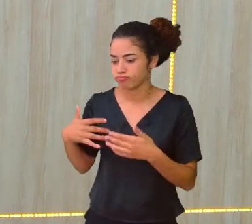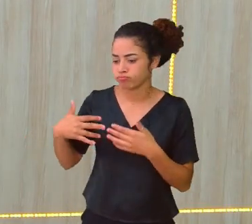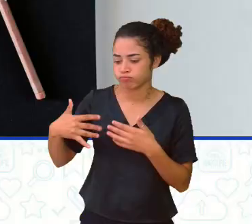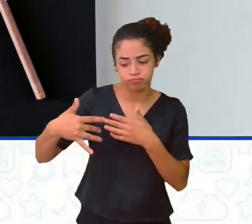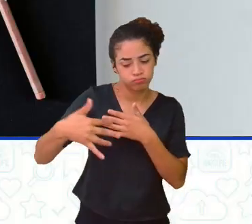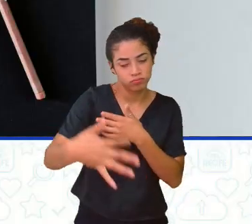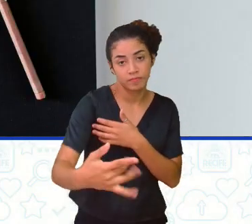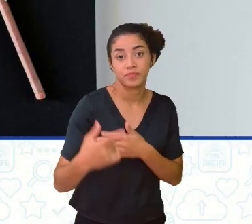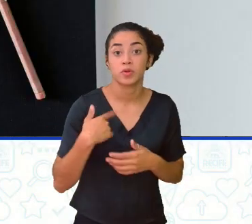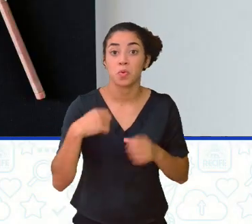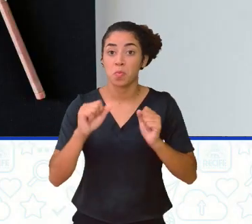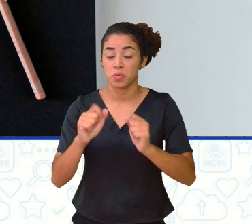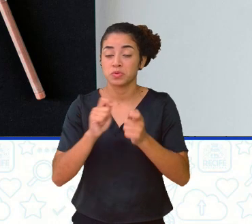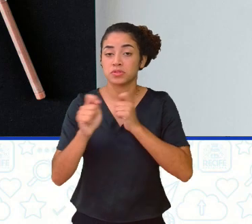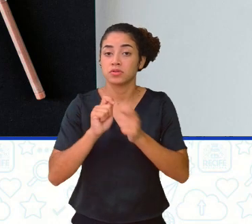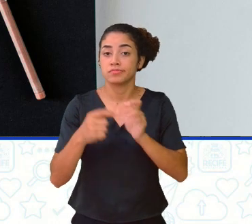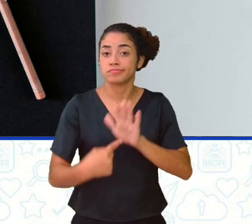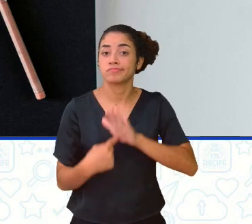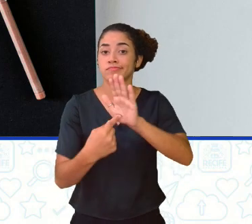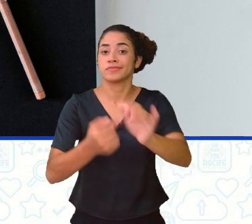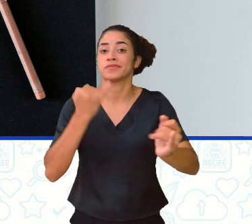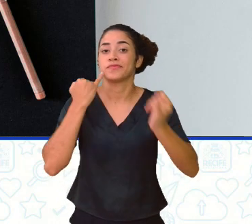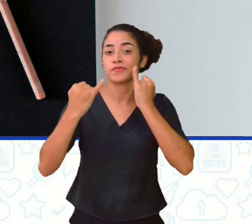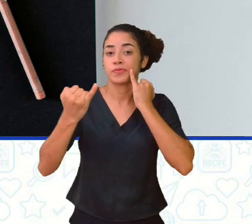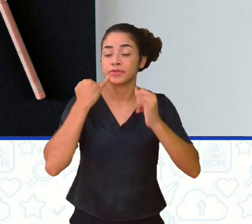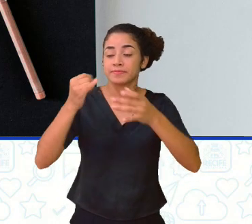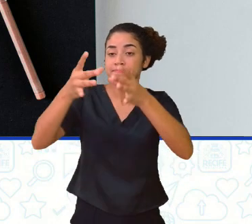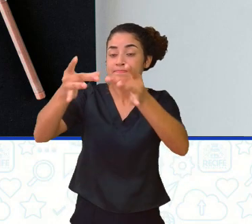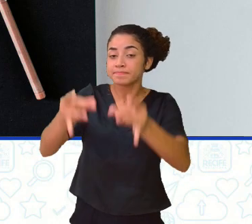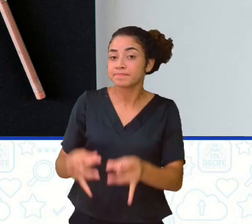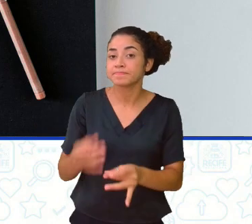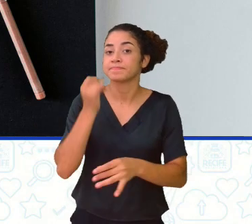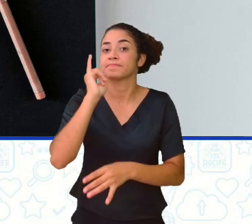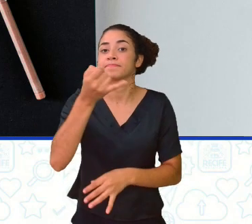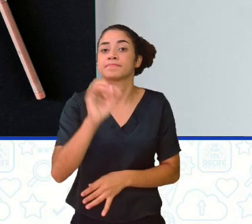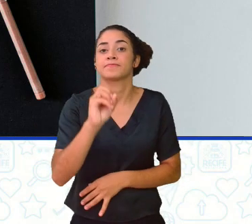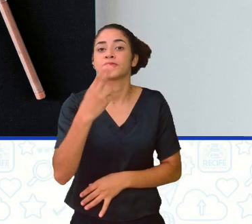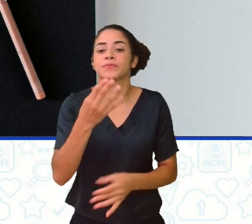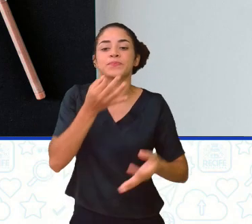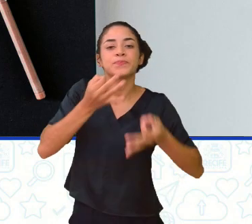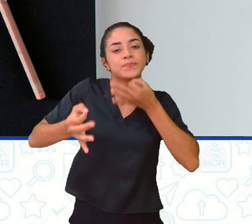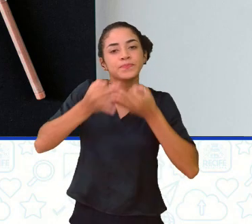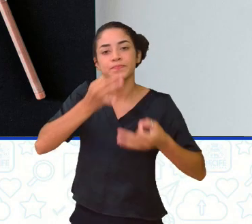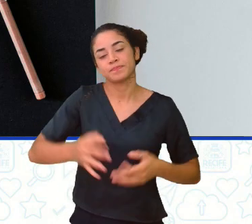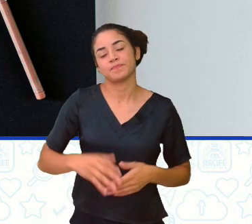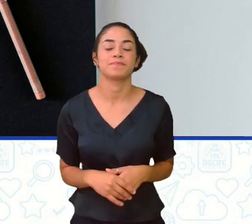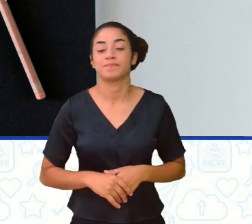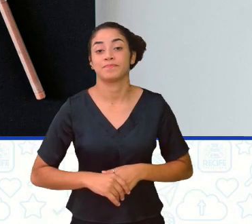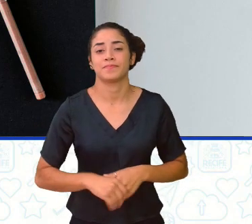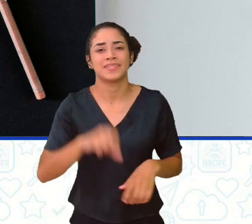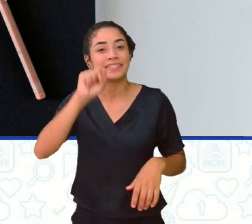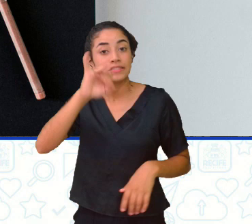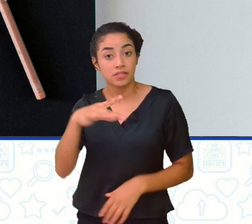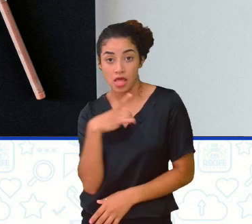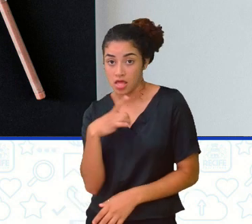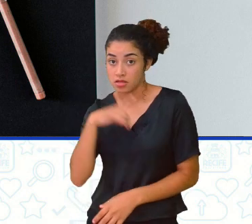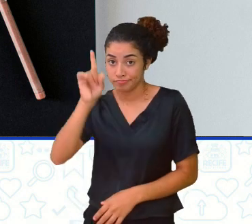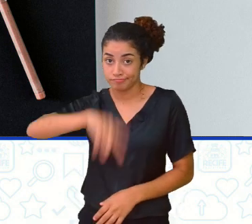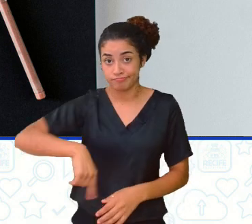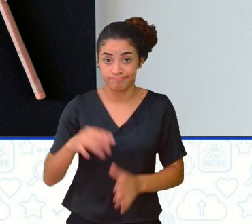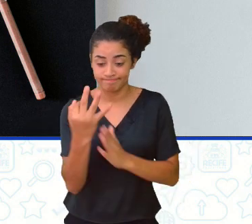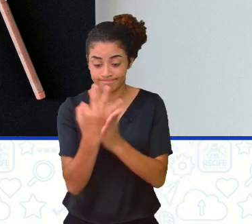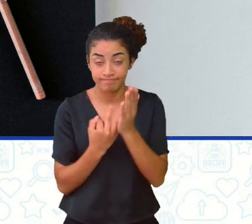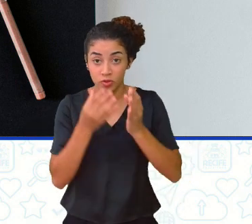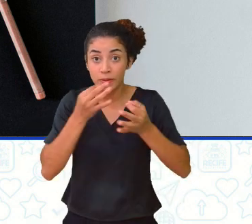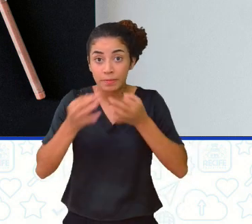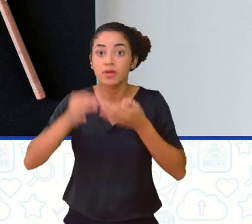texto expositivo, informativo, descritivo, narrativo ou opinativo. Se for um texto